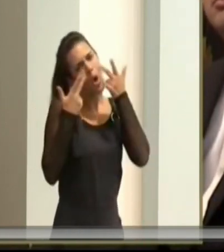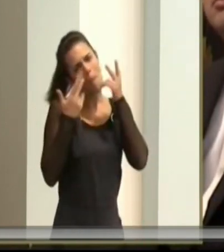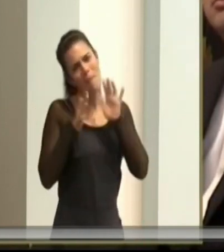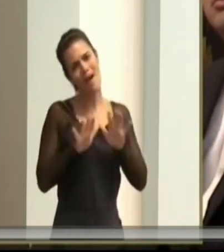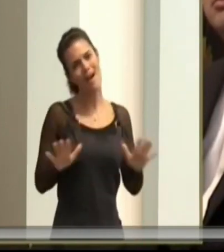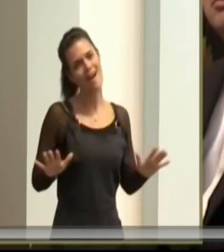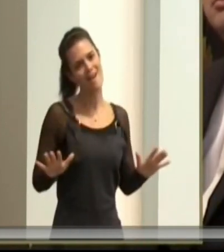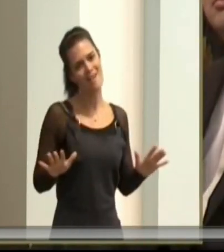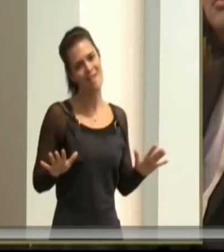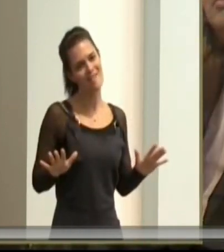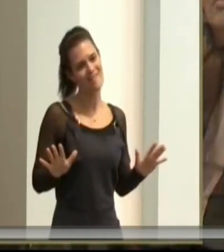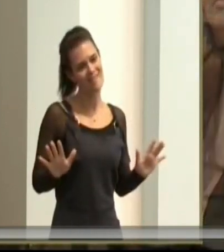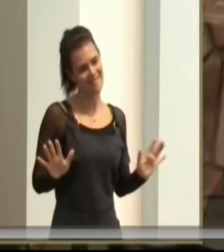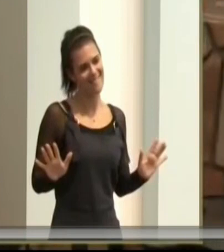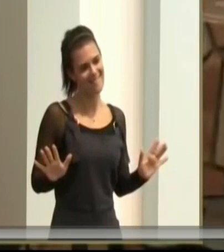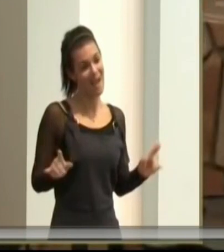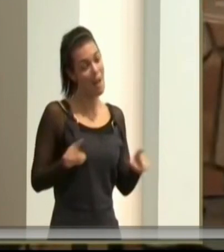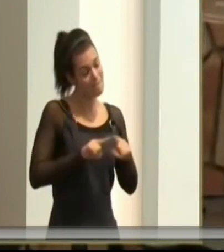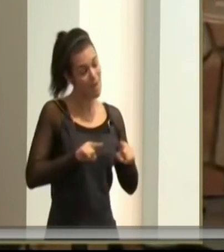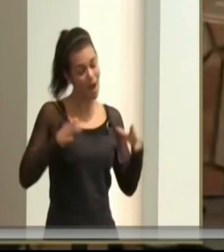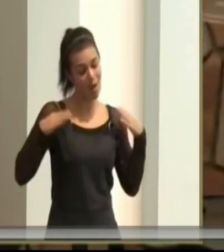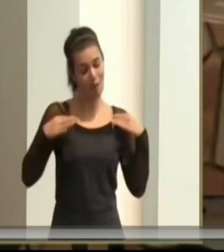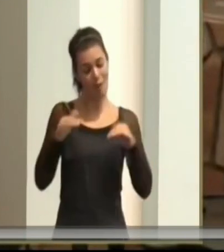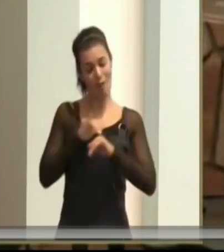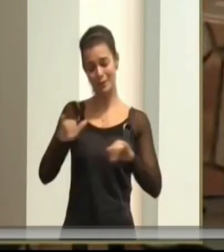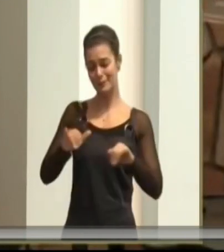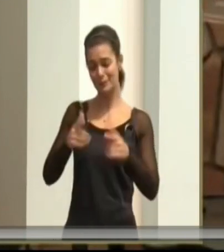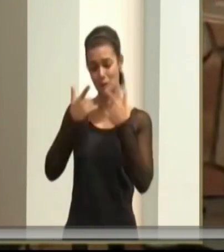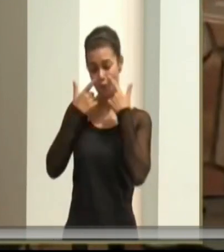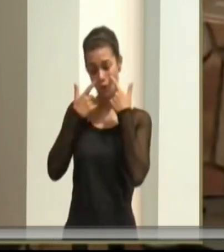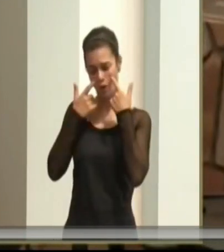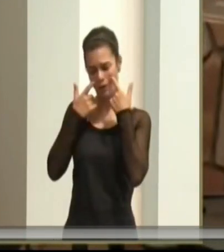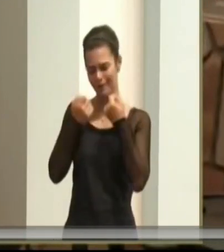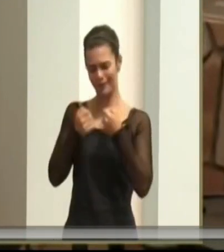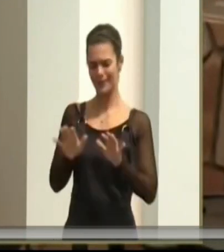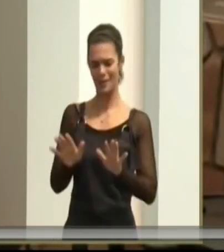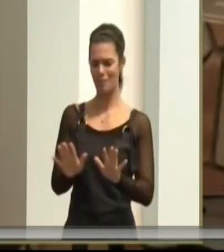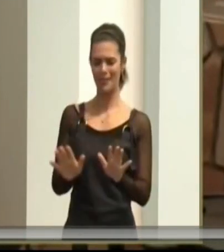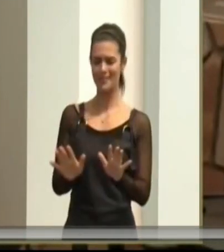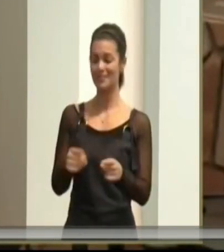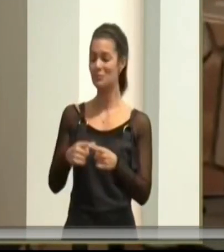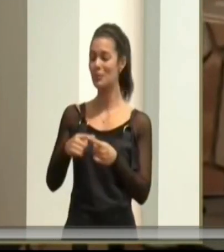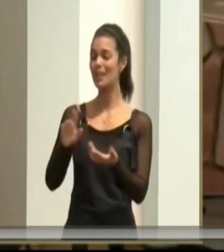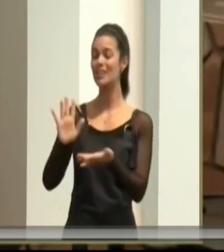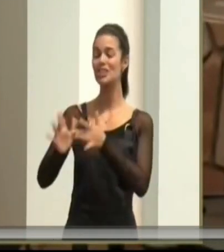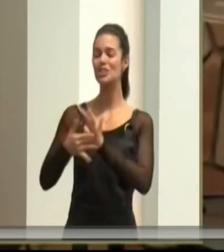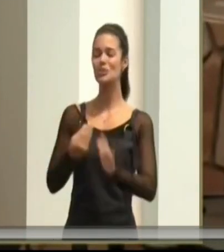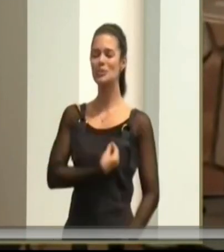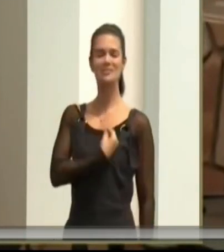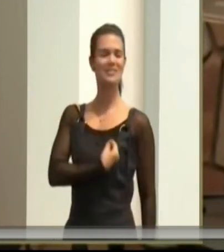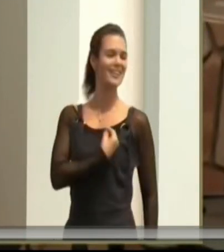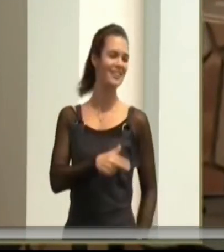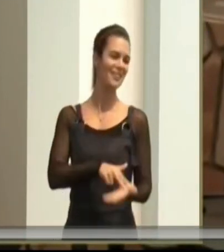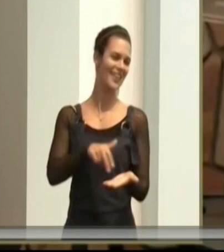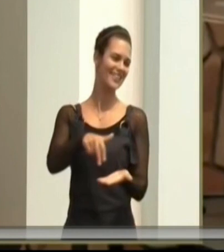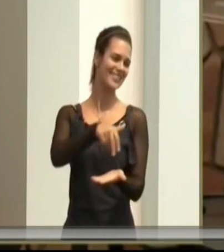Mas eles recebem esta palavra, elas recebem esta palavra, nada de choro. Ele ressuscitou, ele não está mais aqui.